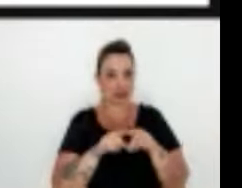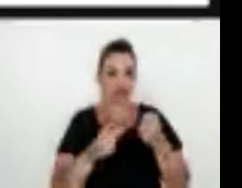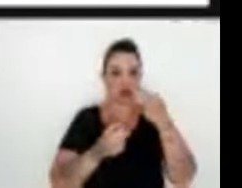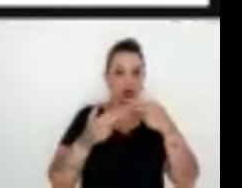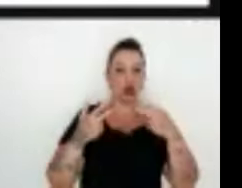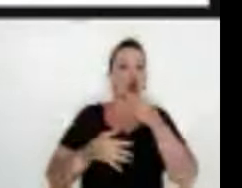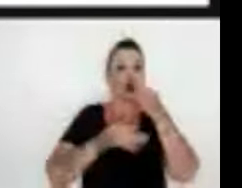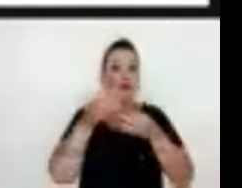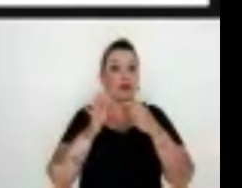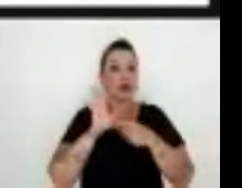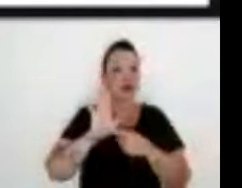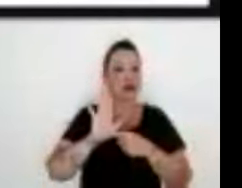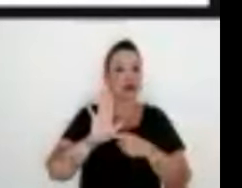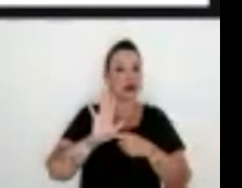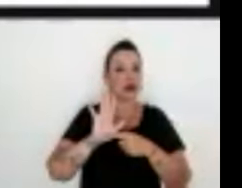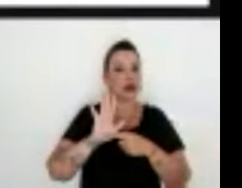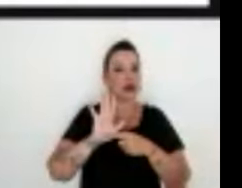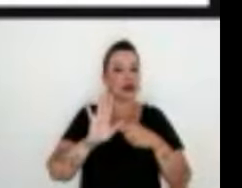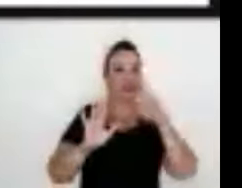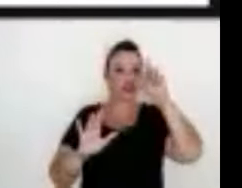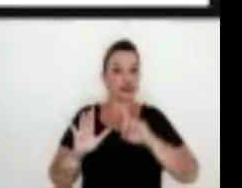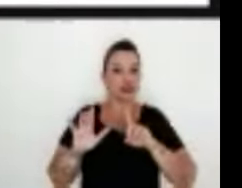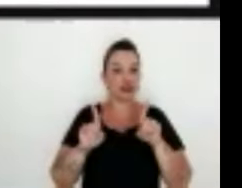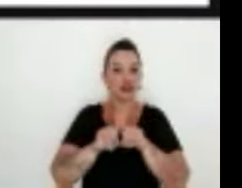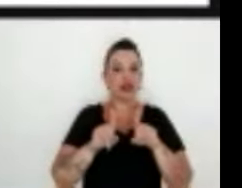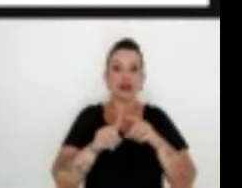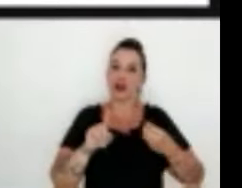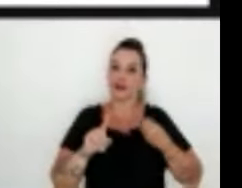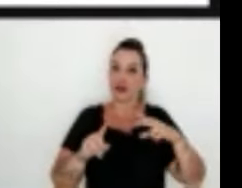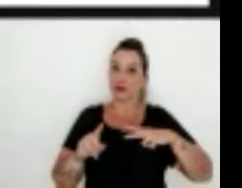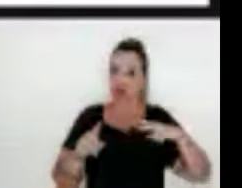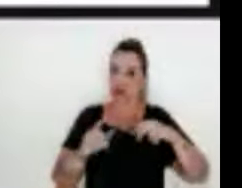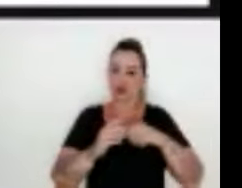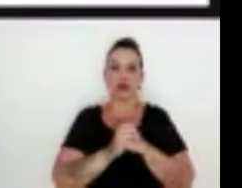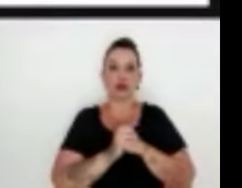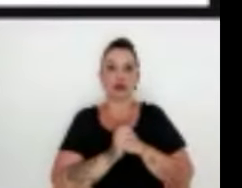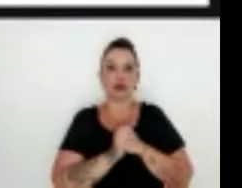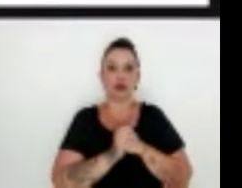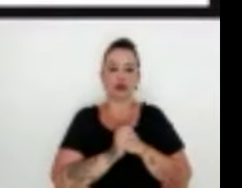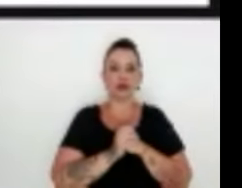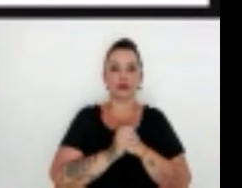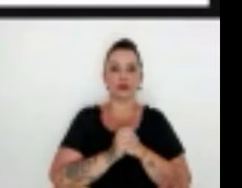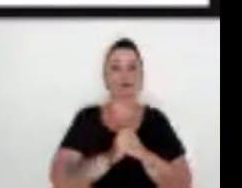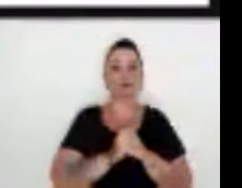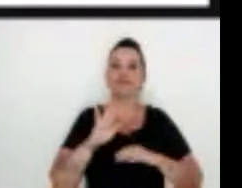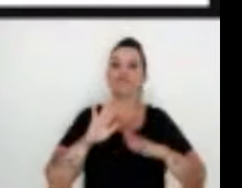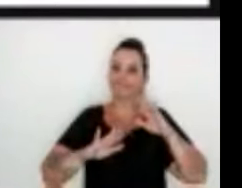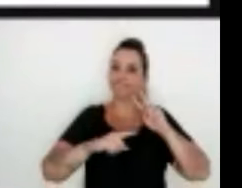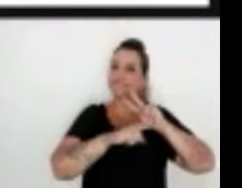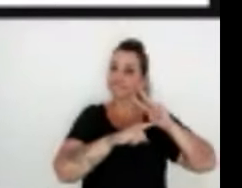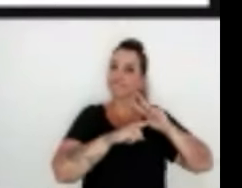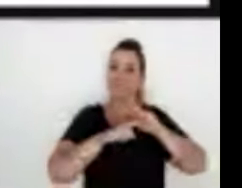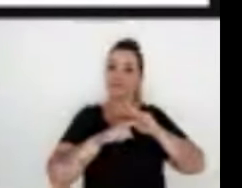revelam aspectos desses direitos em suas vidas pessoais, o que, em tese, estariam protegidas pelas